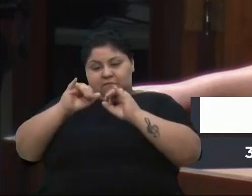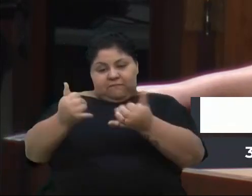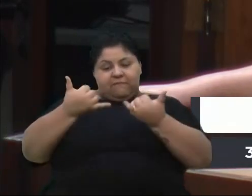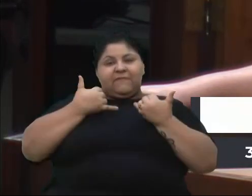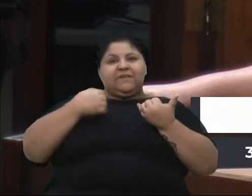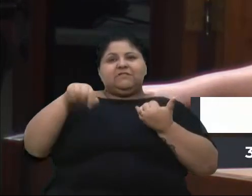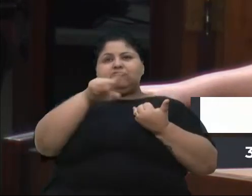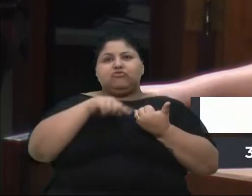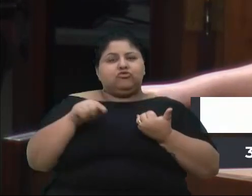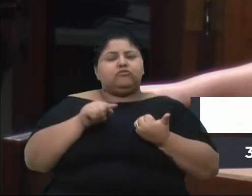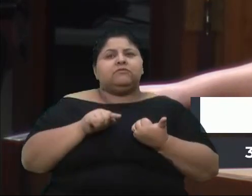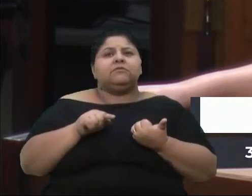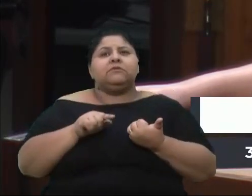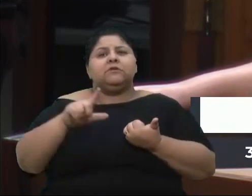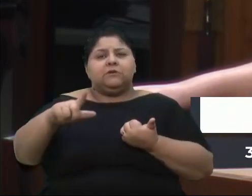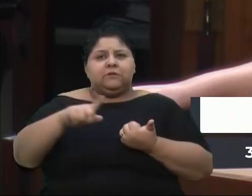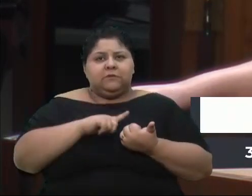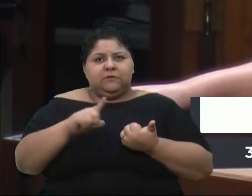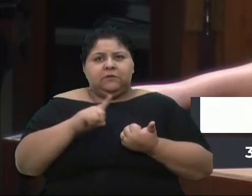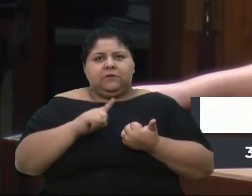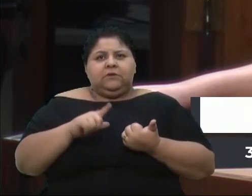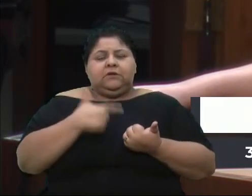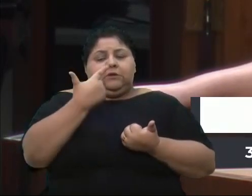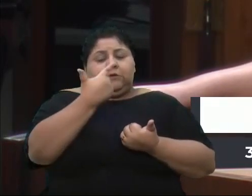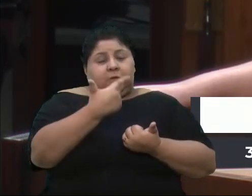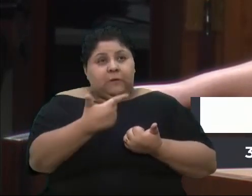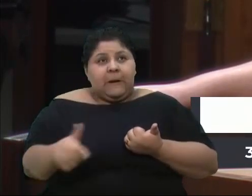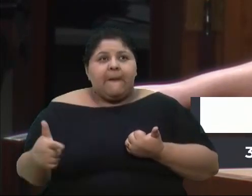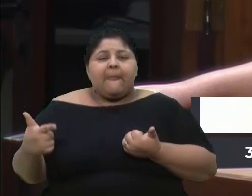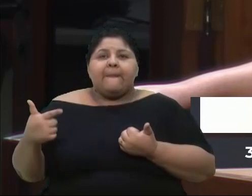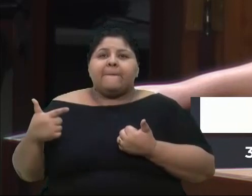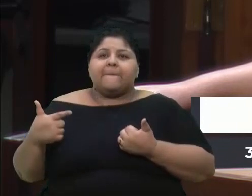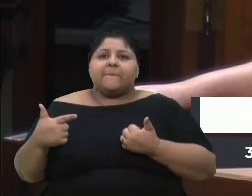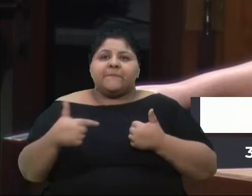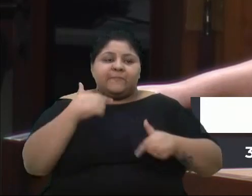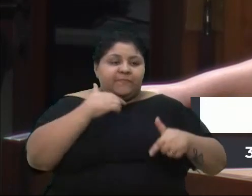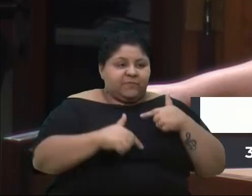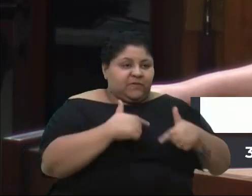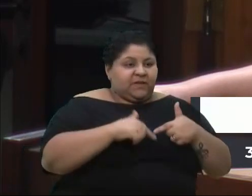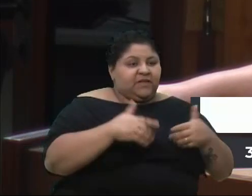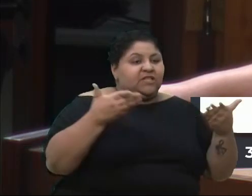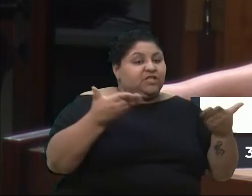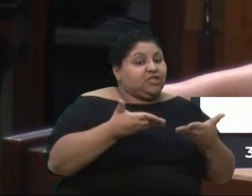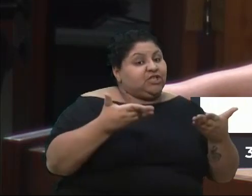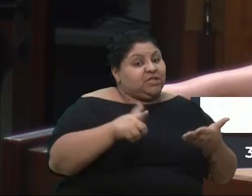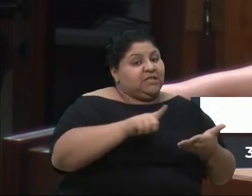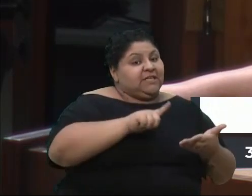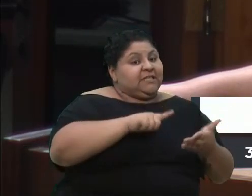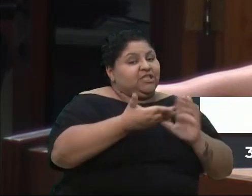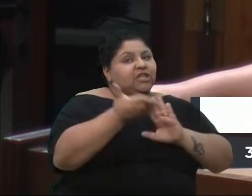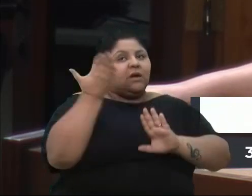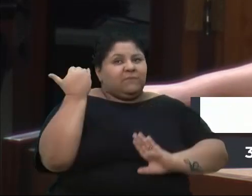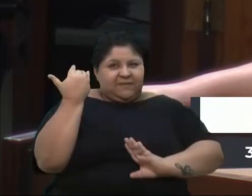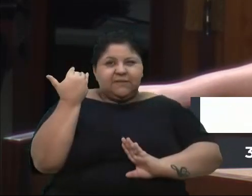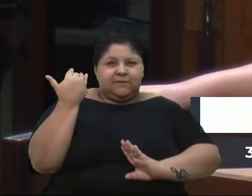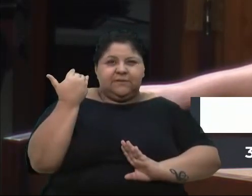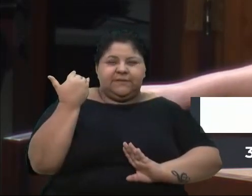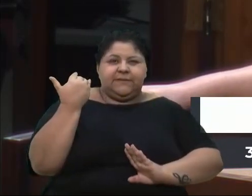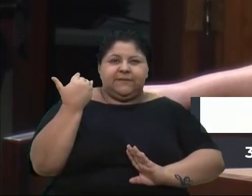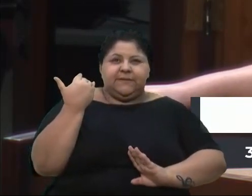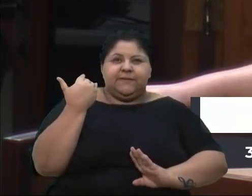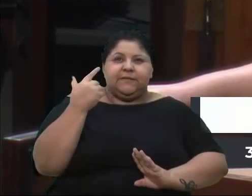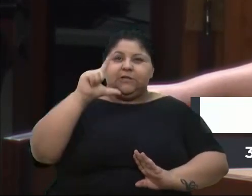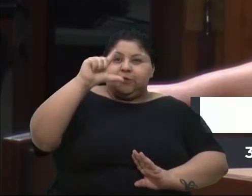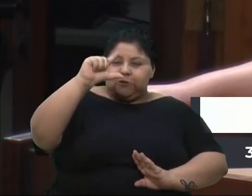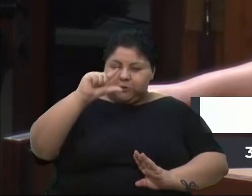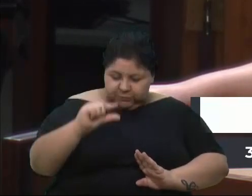de que nós iremos ter novamente um serviço que nós já tínhamos uma vez. Diminuiu